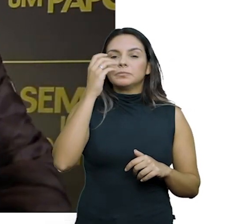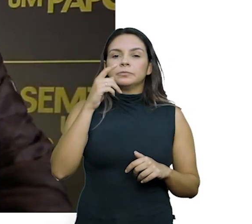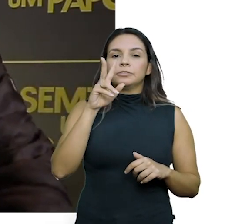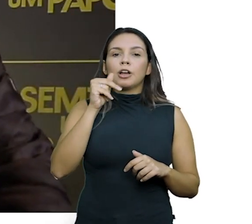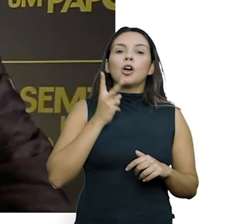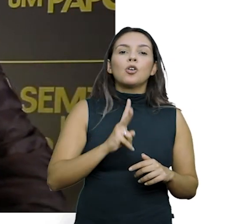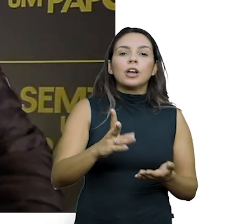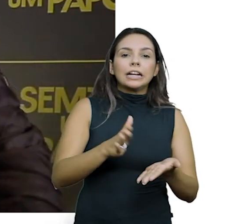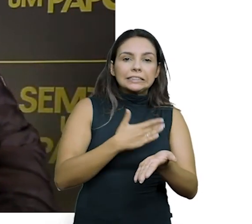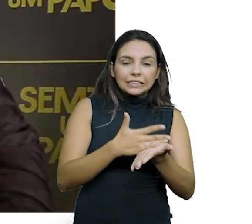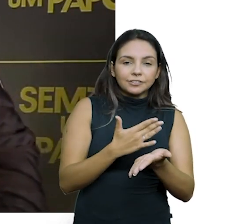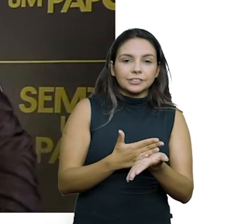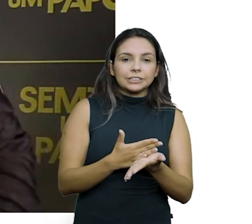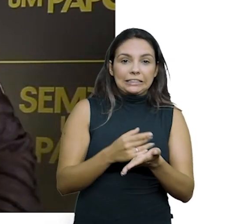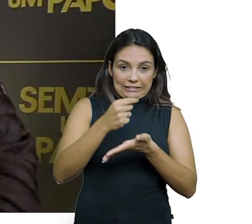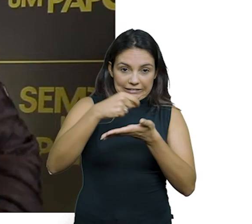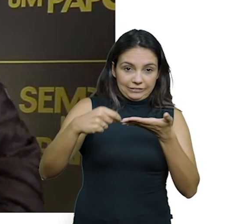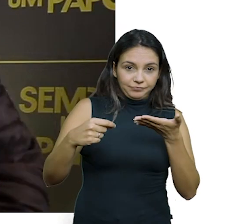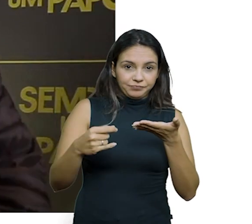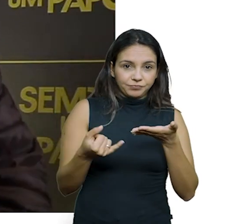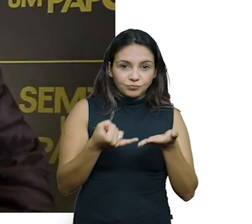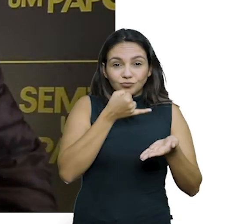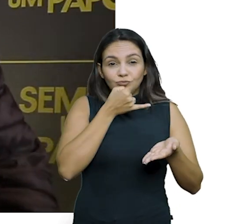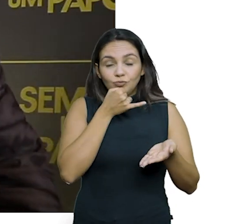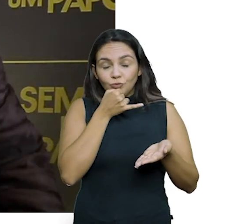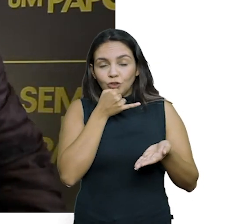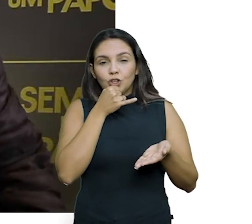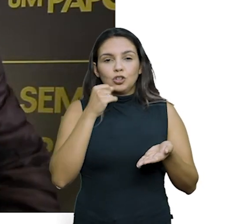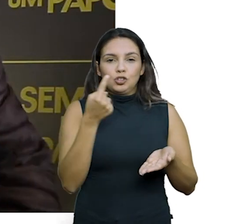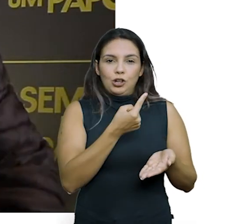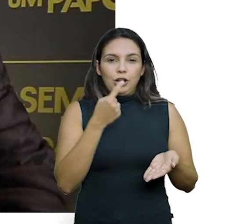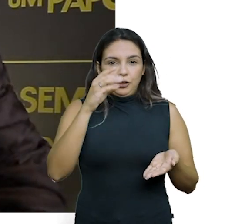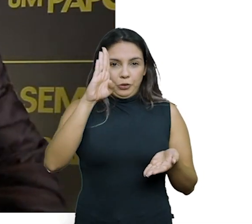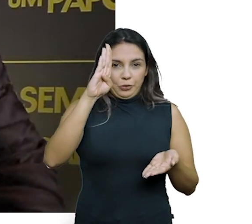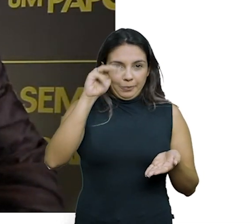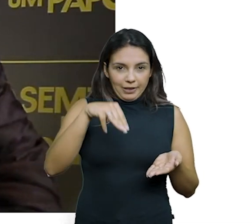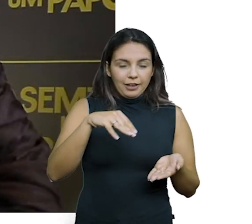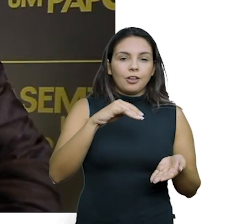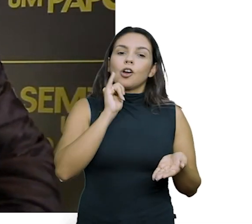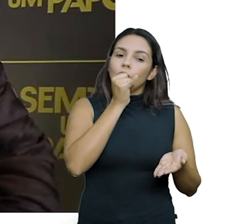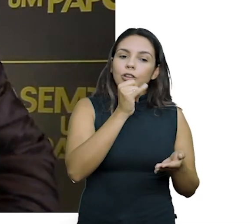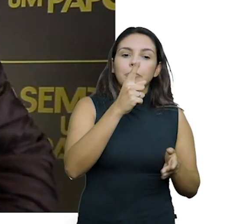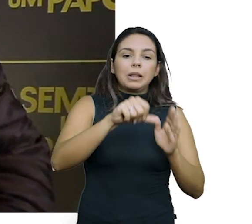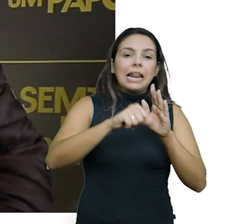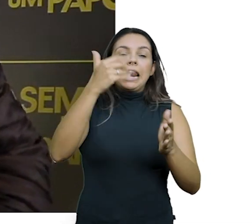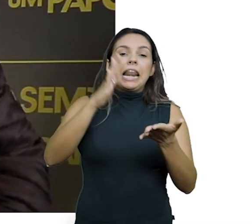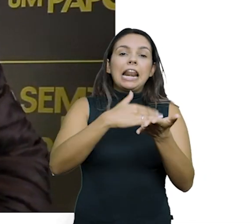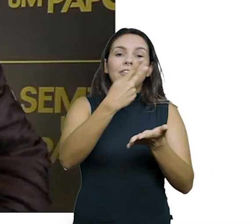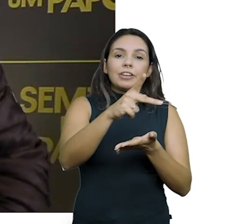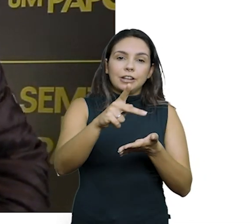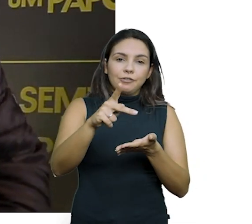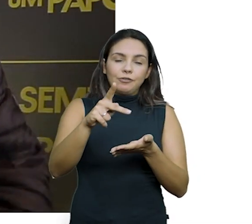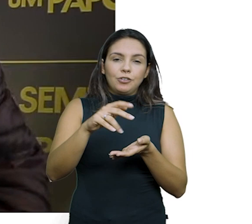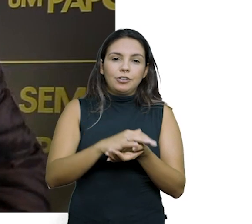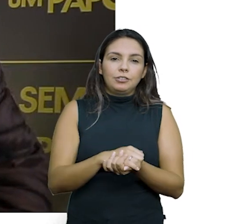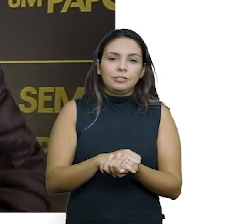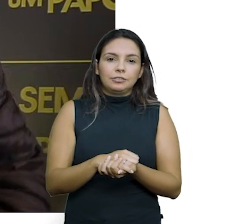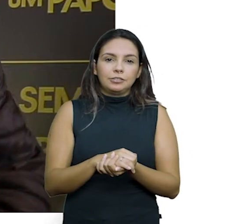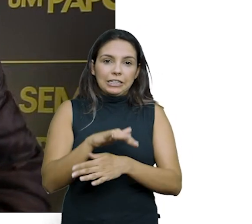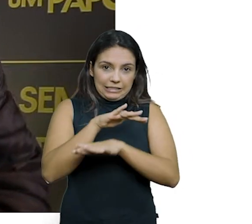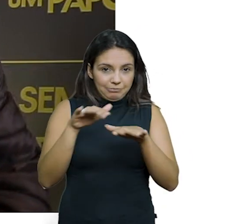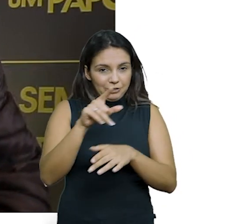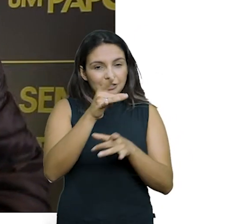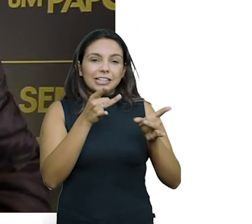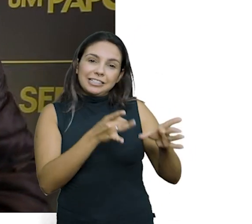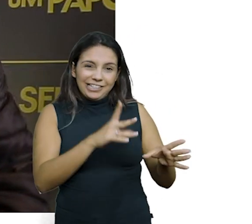Ferreira se ela ainda vai escrever sobre a solidão do bem. Lembro de ela contar que seria um dos primeiros livros escritos por ela,